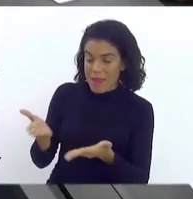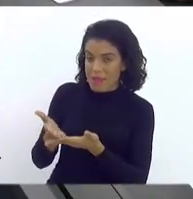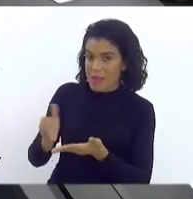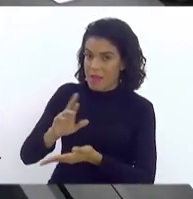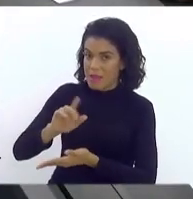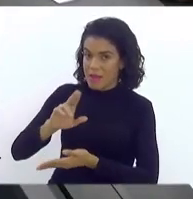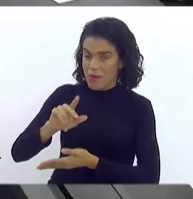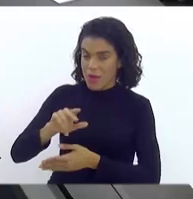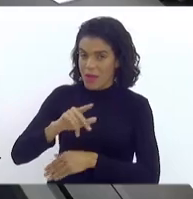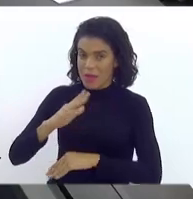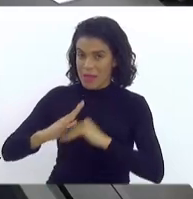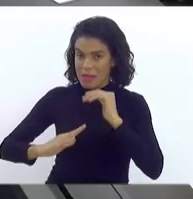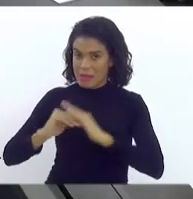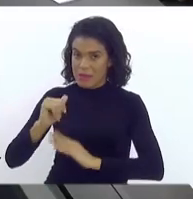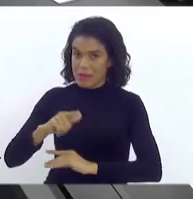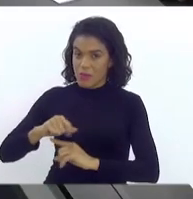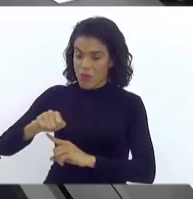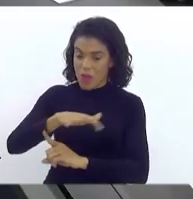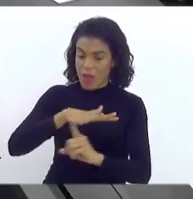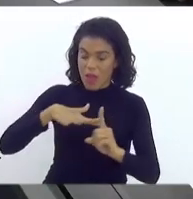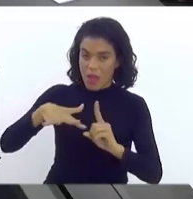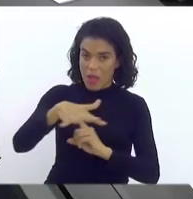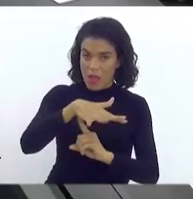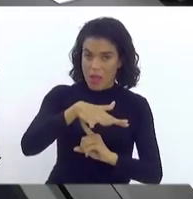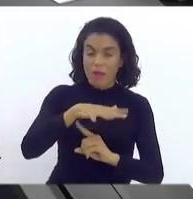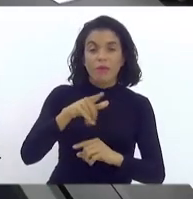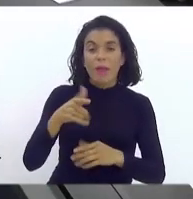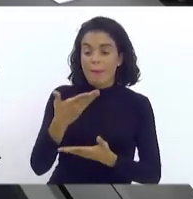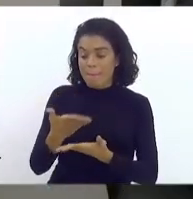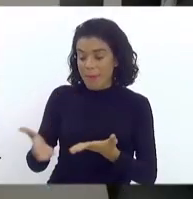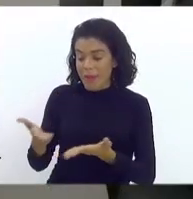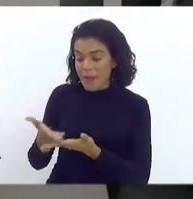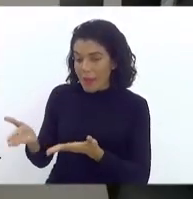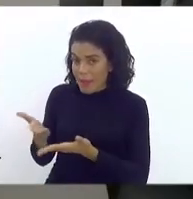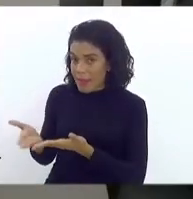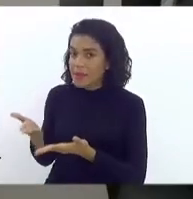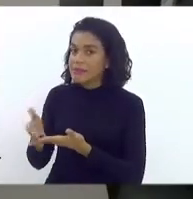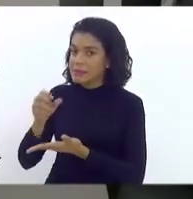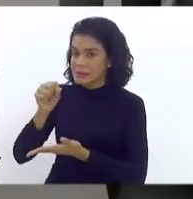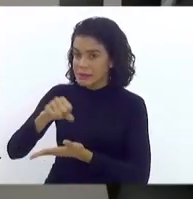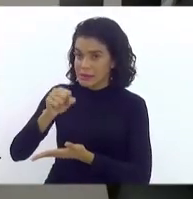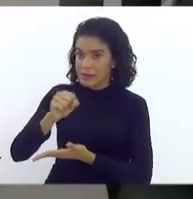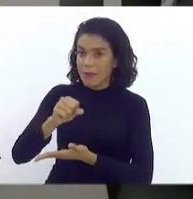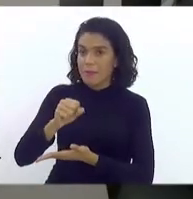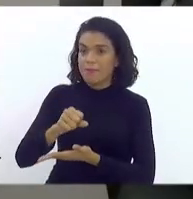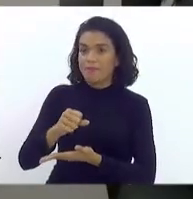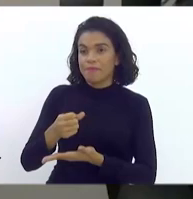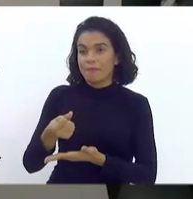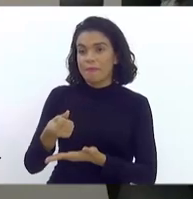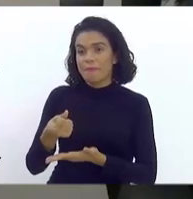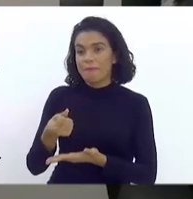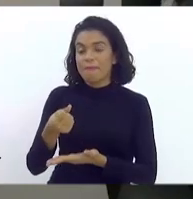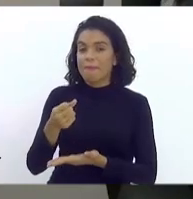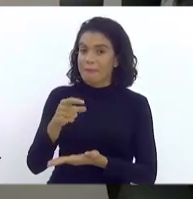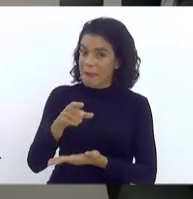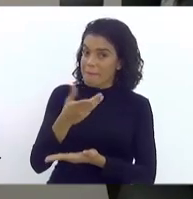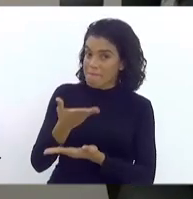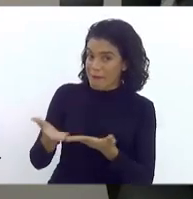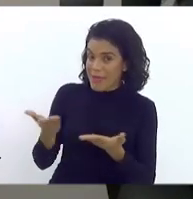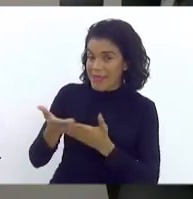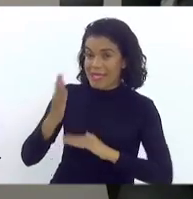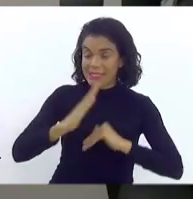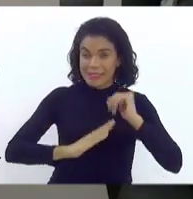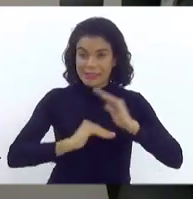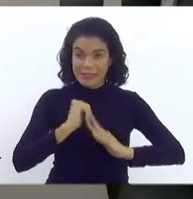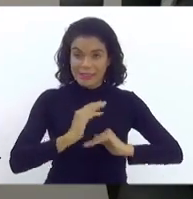são perdas para o meio ambiente, são perdas Sim. não técnicas, quer dizer que são perdas que de medição. Sabe. Não, essas são as perdas